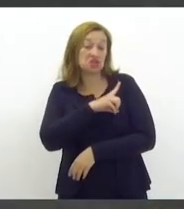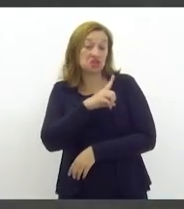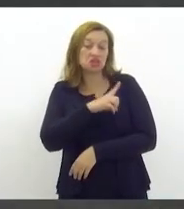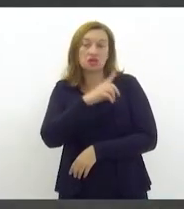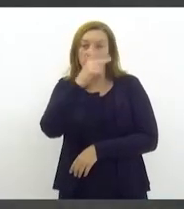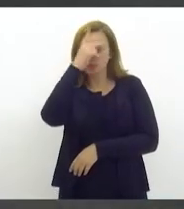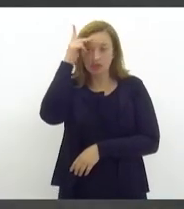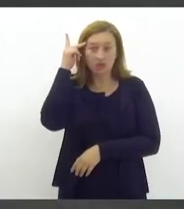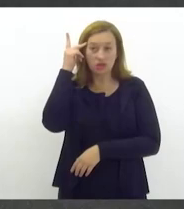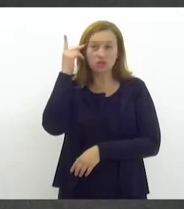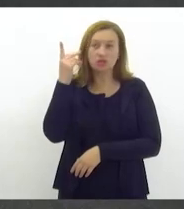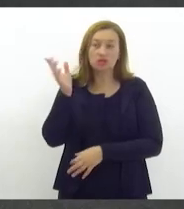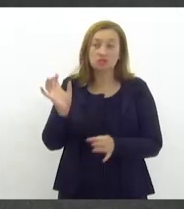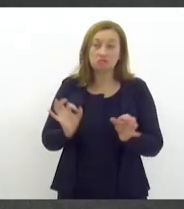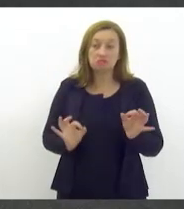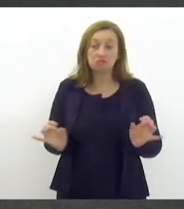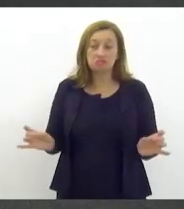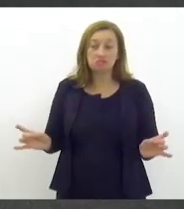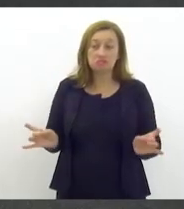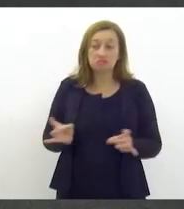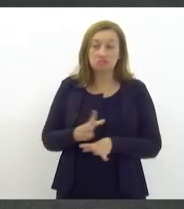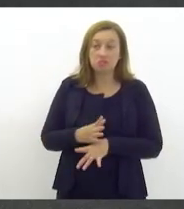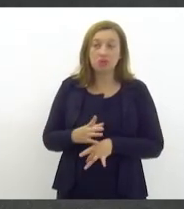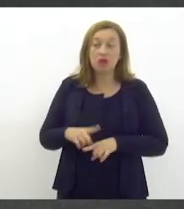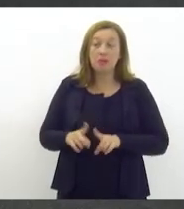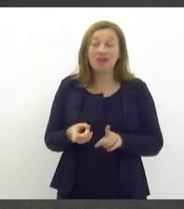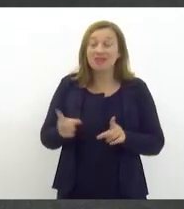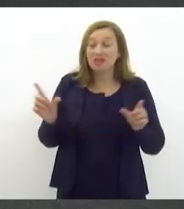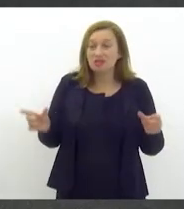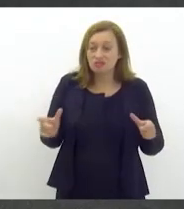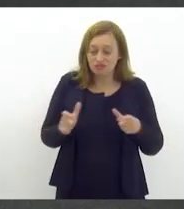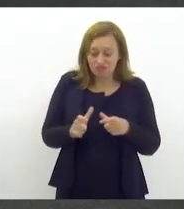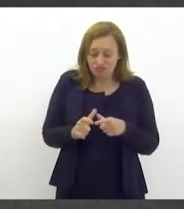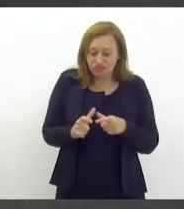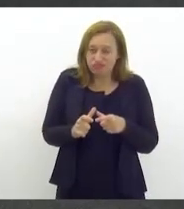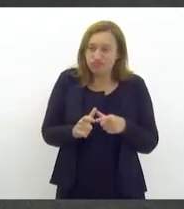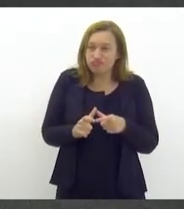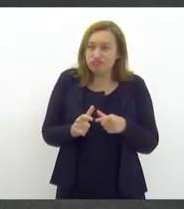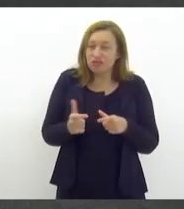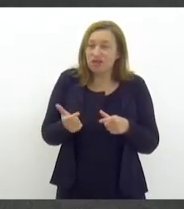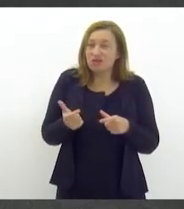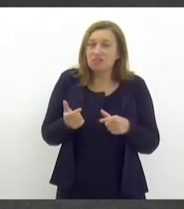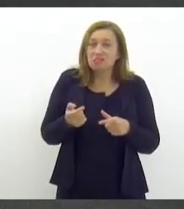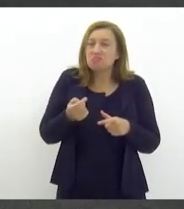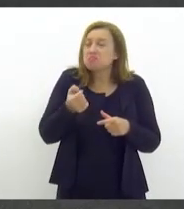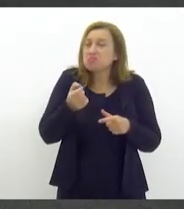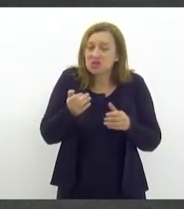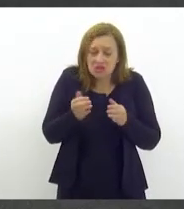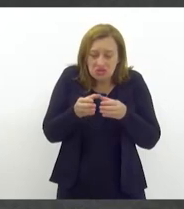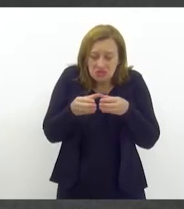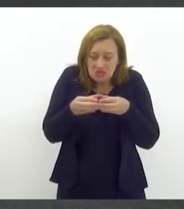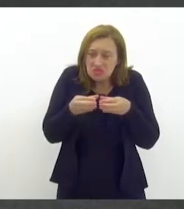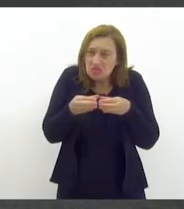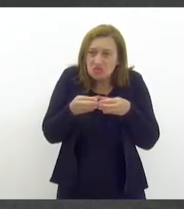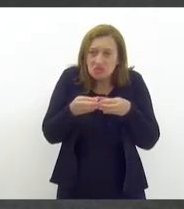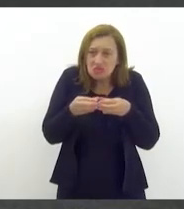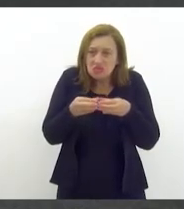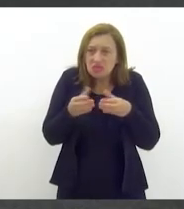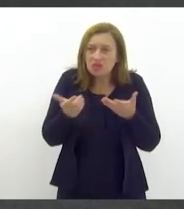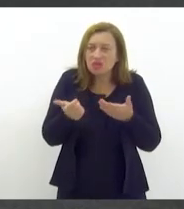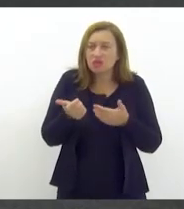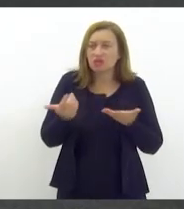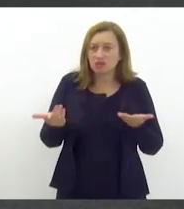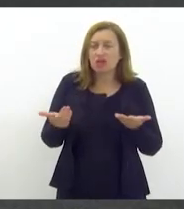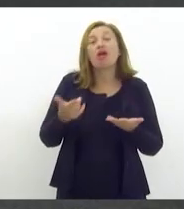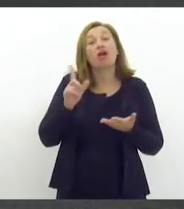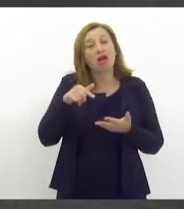bem intencionadas, mas é muito pequena, né? Tem 15 pessoas aqui só na região metropolitana. Então,